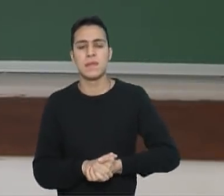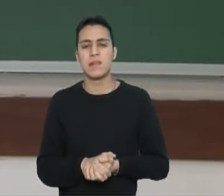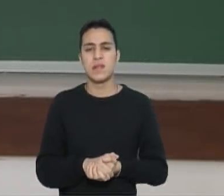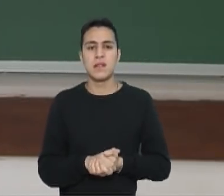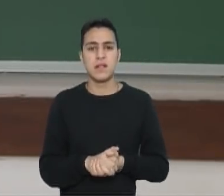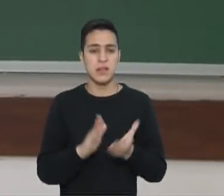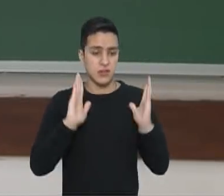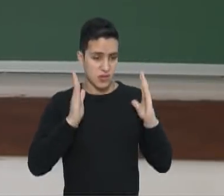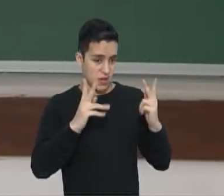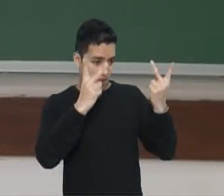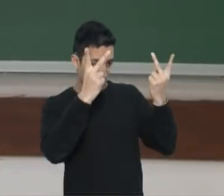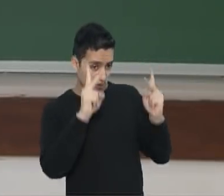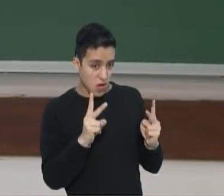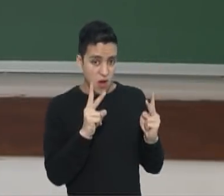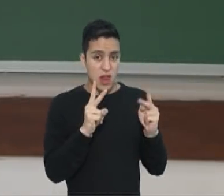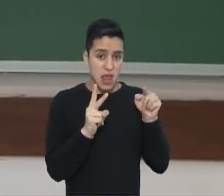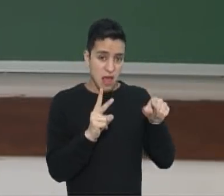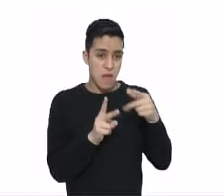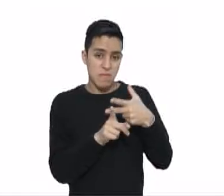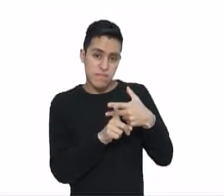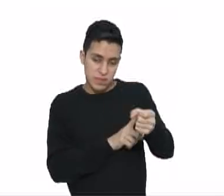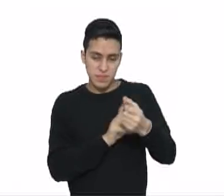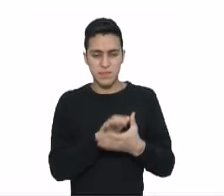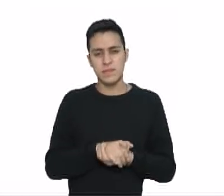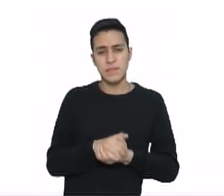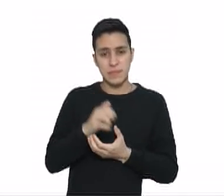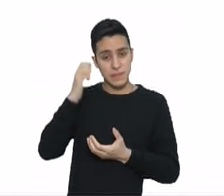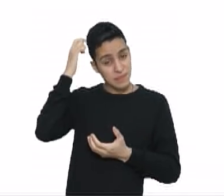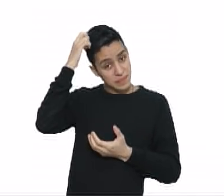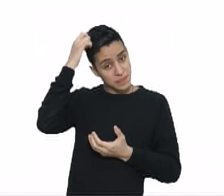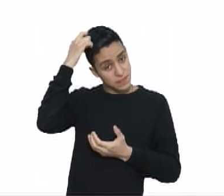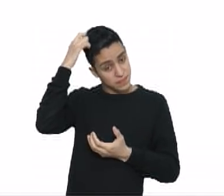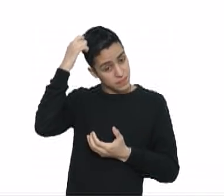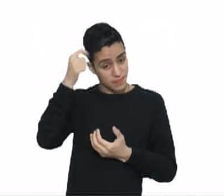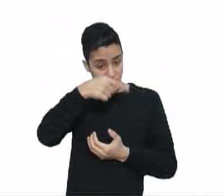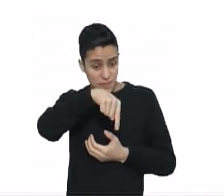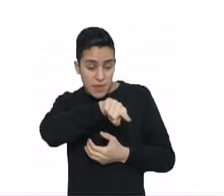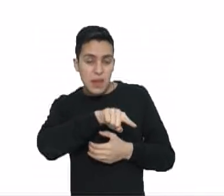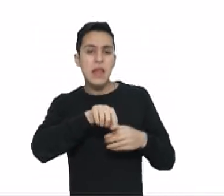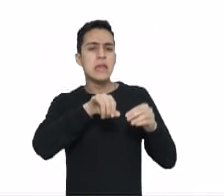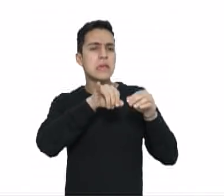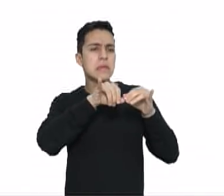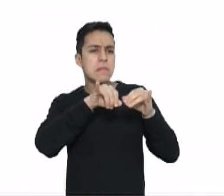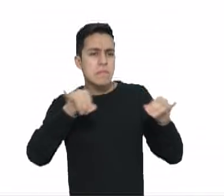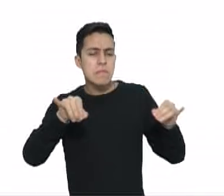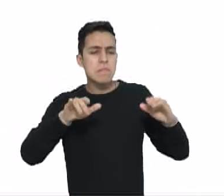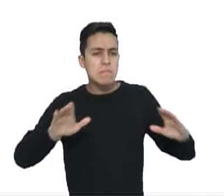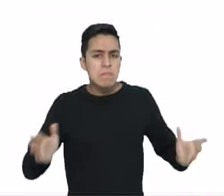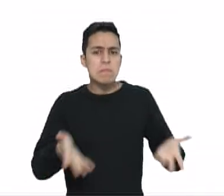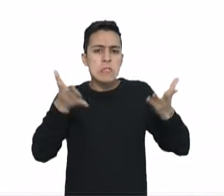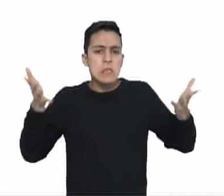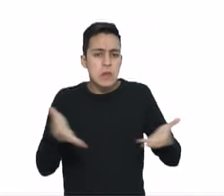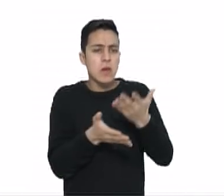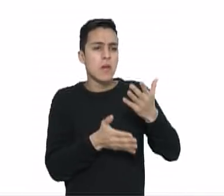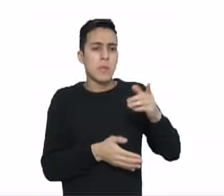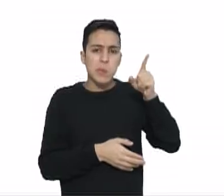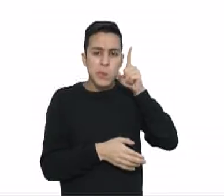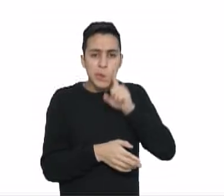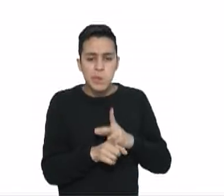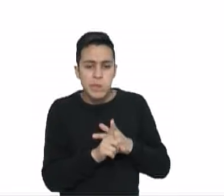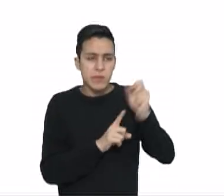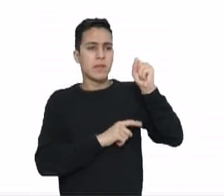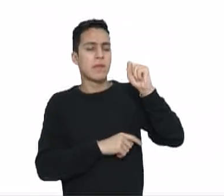Com a vitória de Bob Fischer, a propaganda da superioridade norte-americana foi construída sobre a